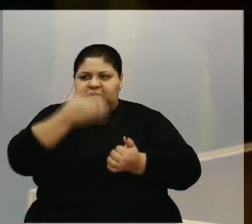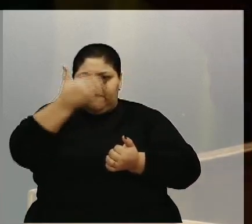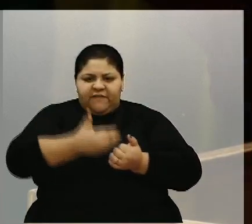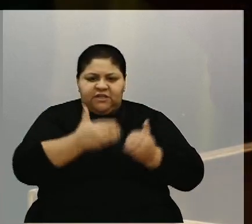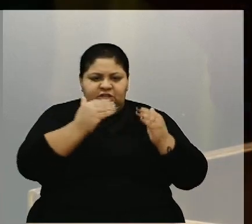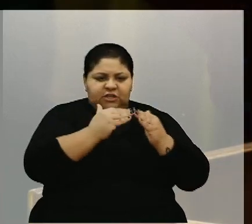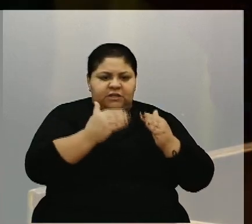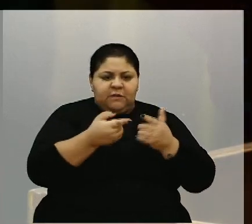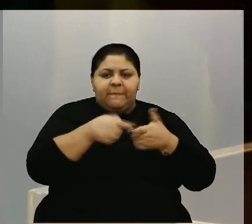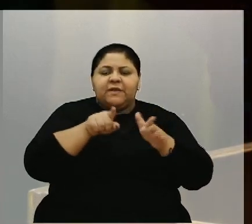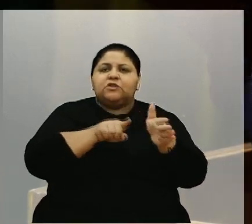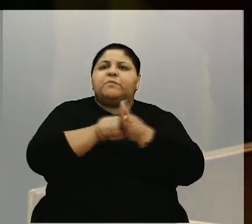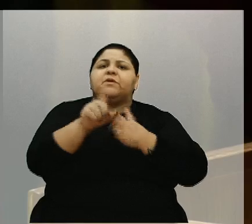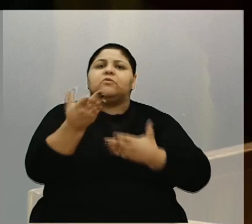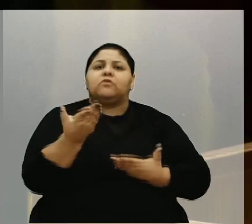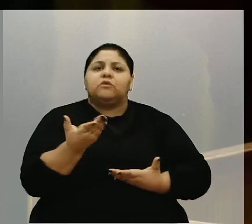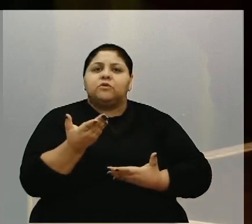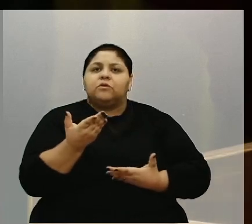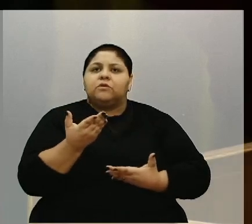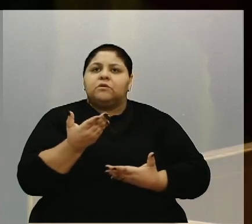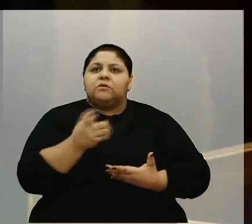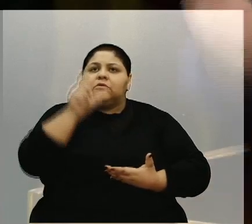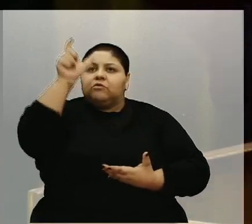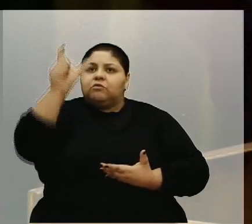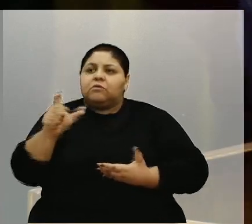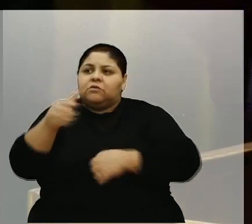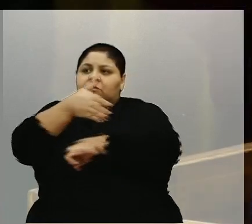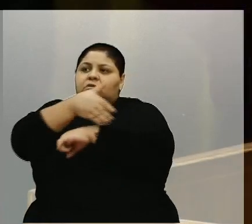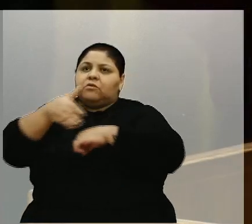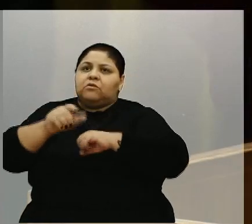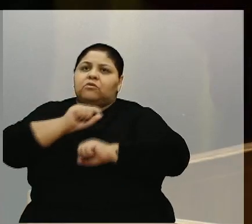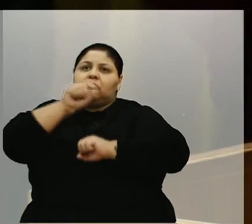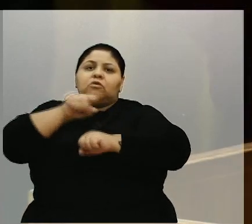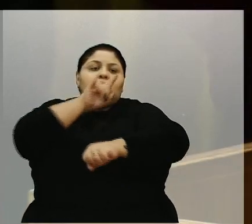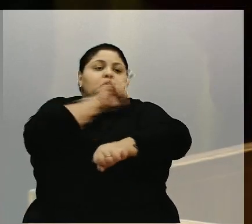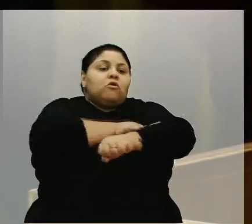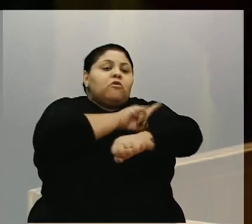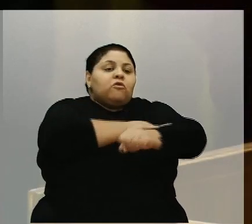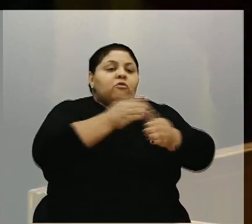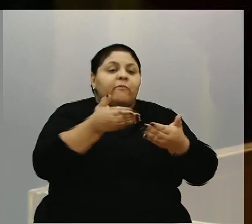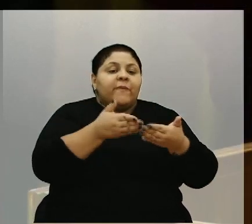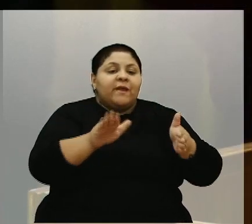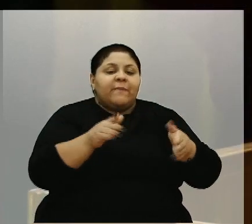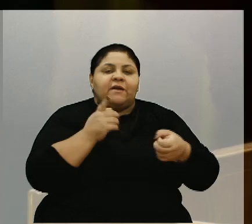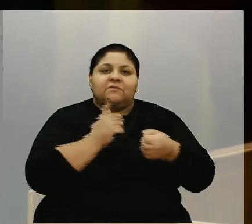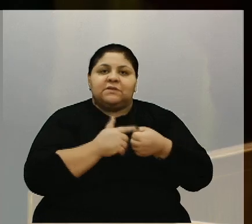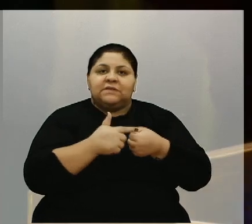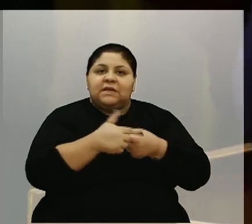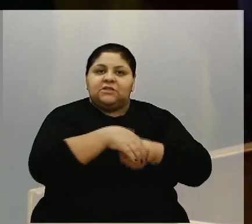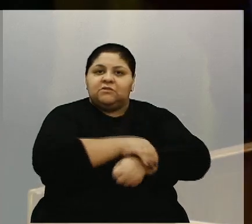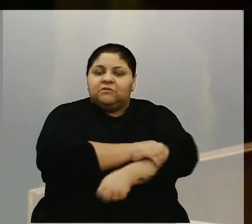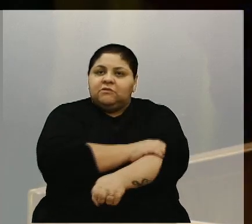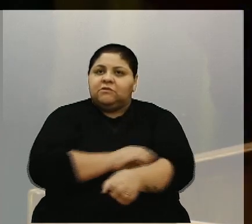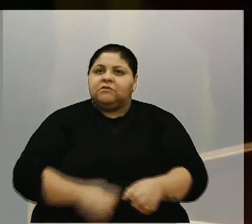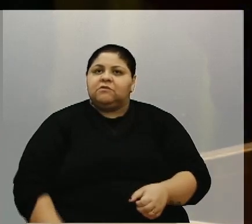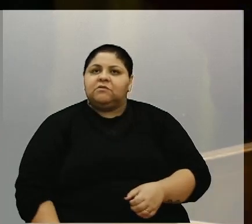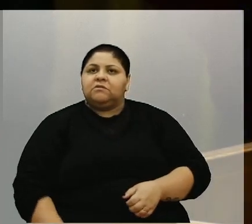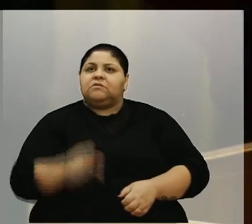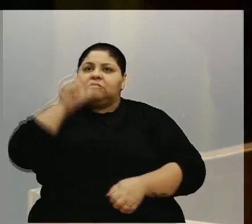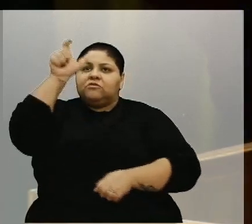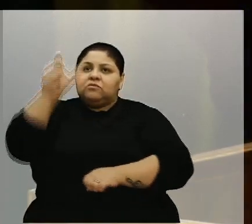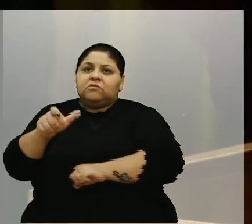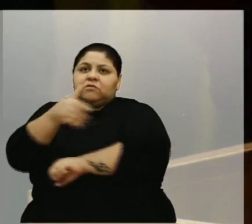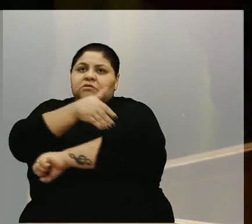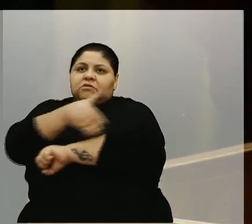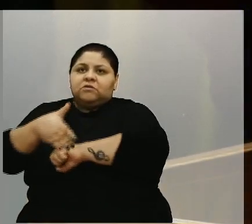Mas eu pergunto aos colegas, para uma pessoa em situação de rua, qual é o banheiro que está aberto na cidade? Para uma pessoa em situação